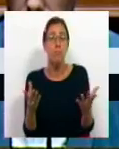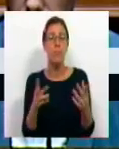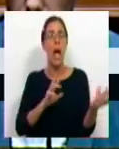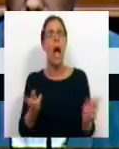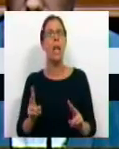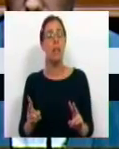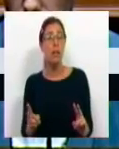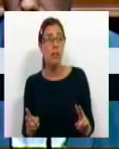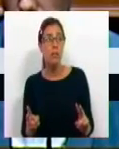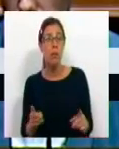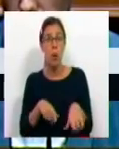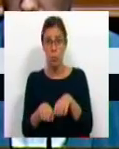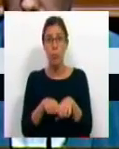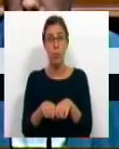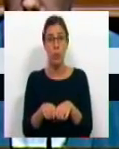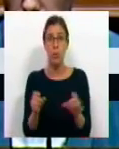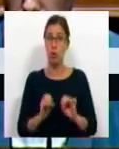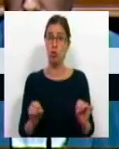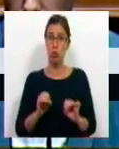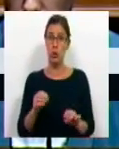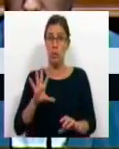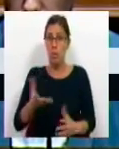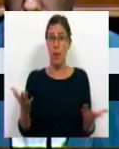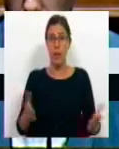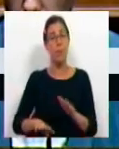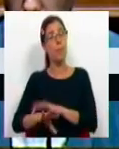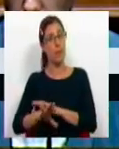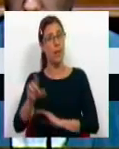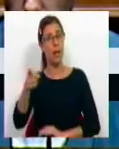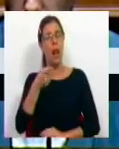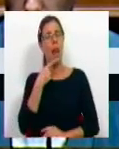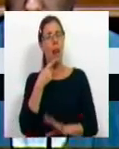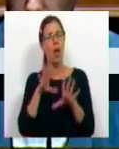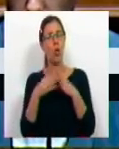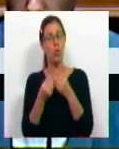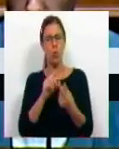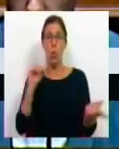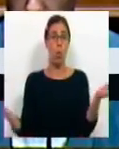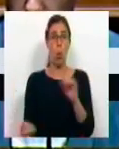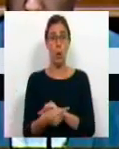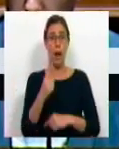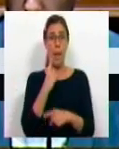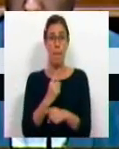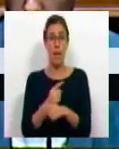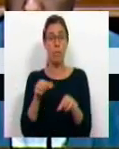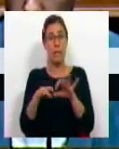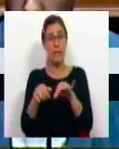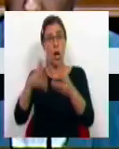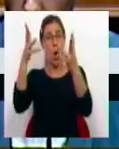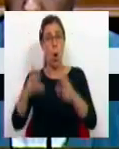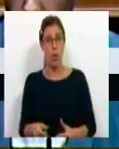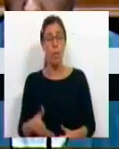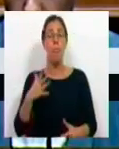uma alternativa política para o país. A direita tem dito tudo e o seu contrário sobre este